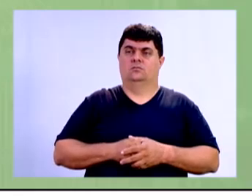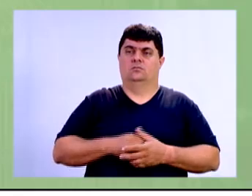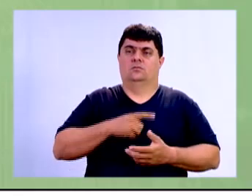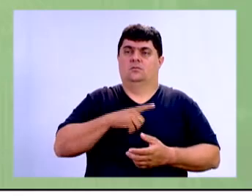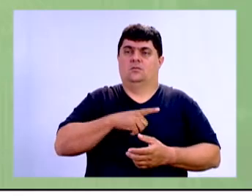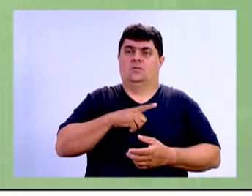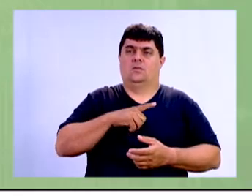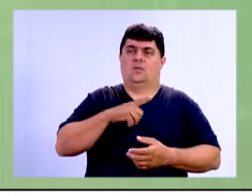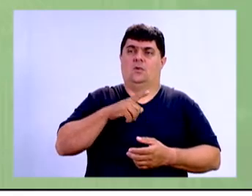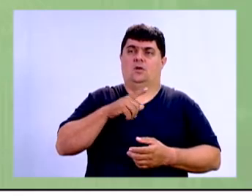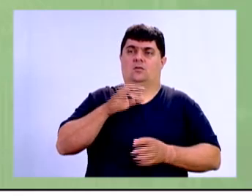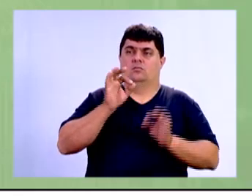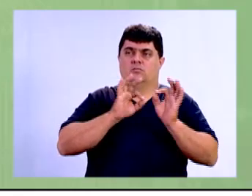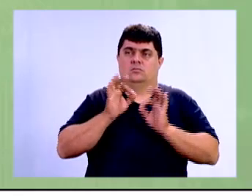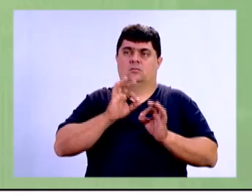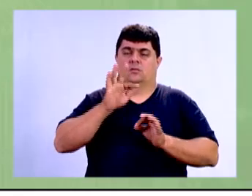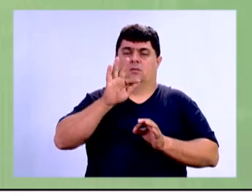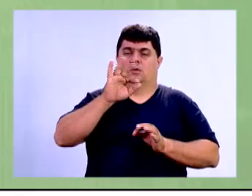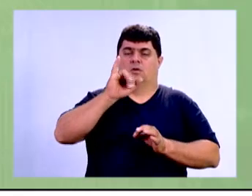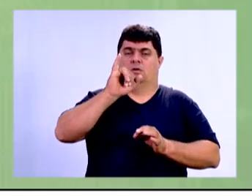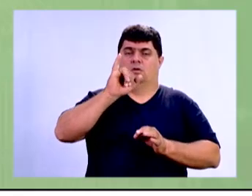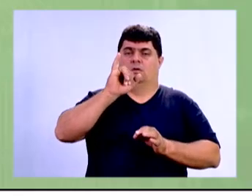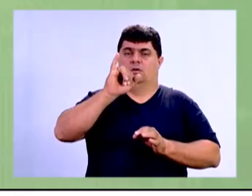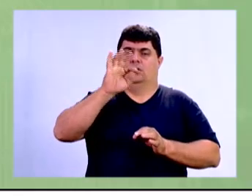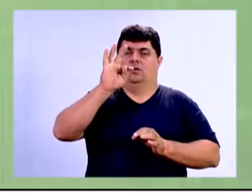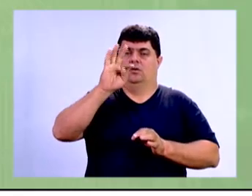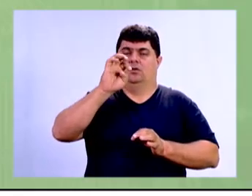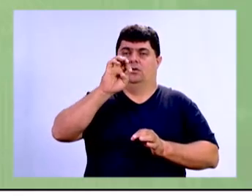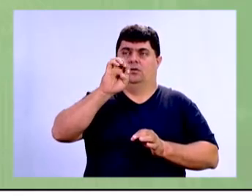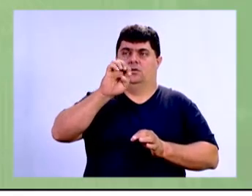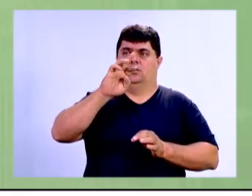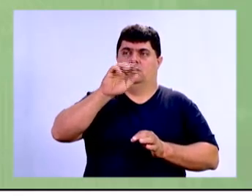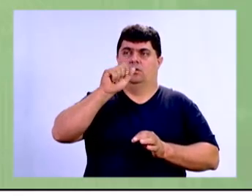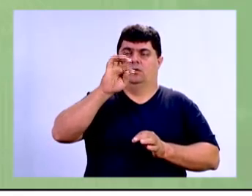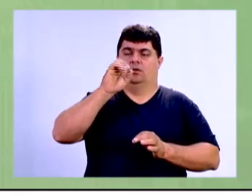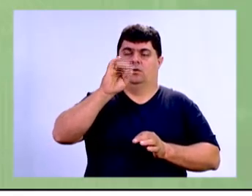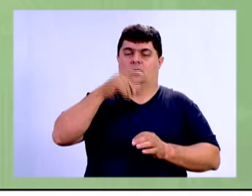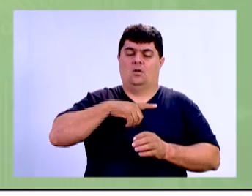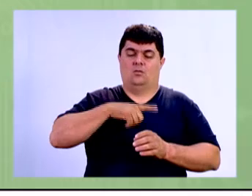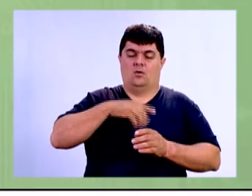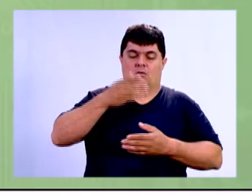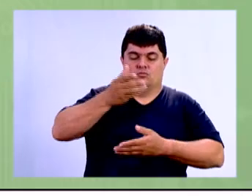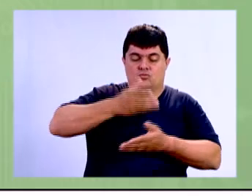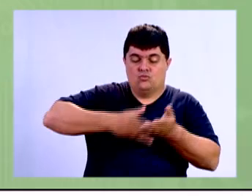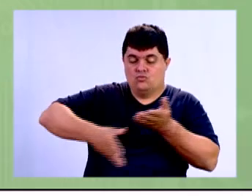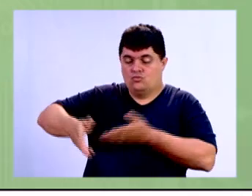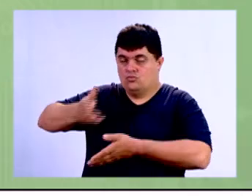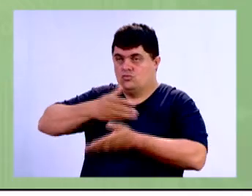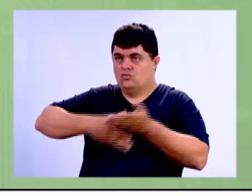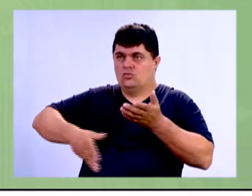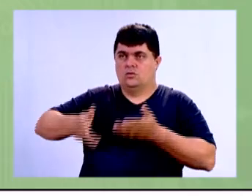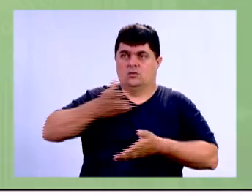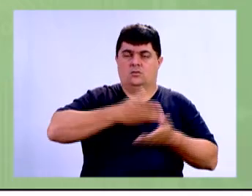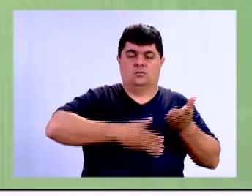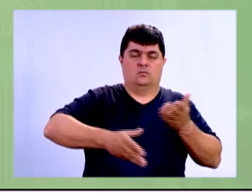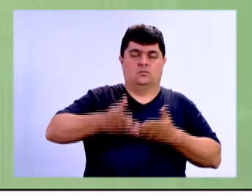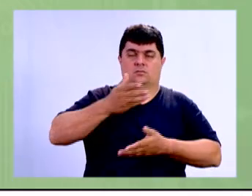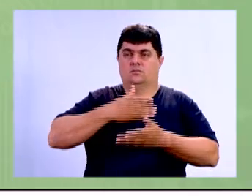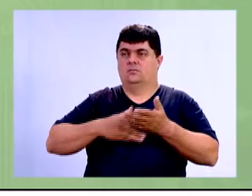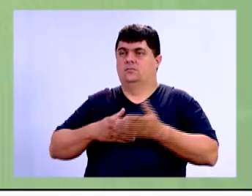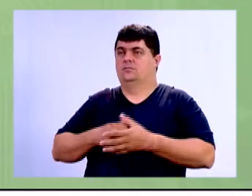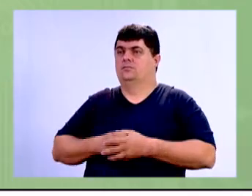iterator. Iterator, gente, é uma interface específica para navegar entre objetos, né? Entre as coleções de objetos. Desculpa, para